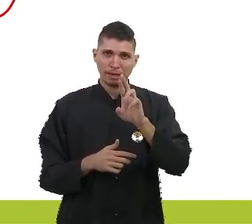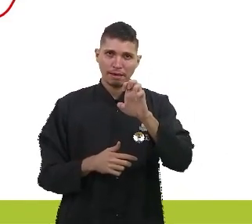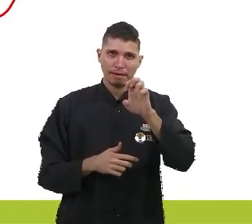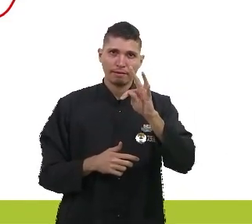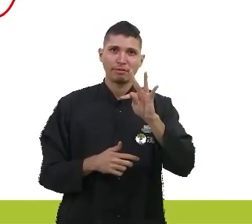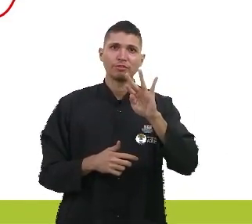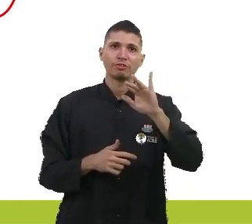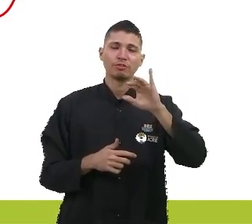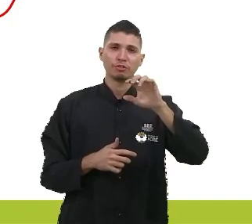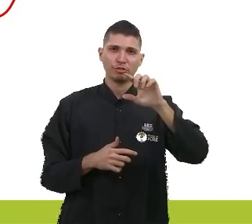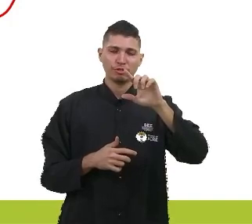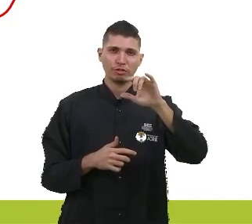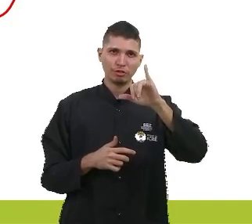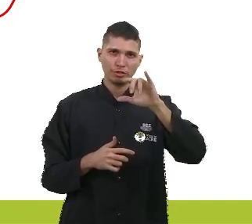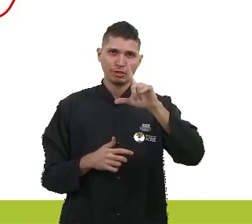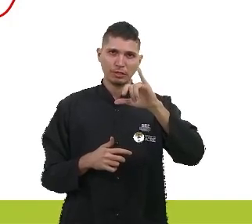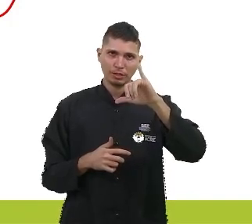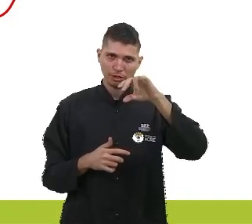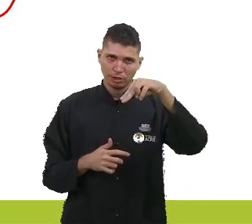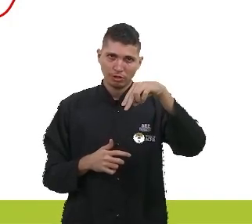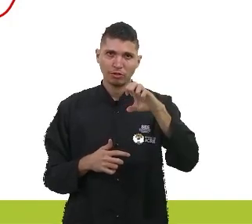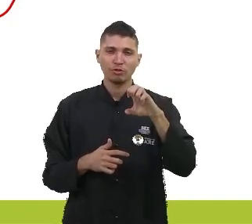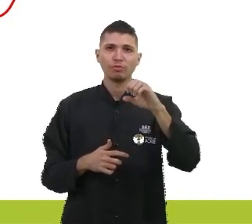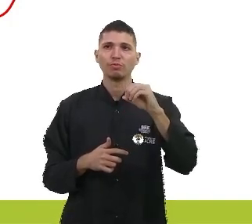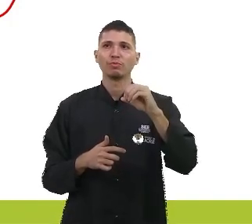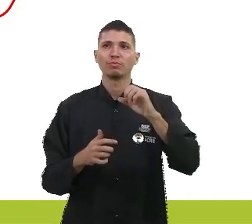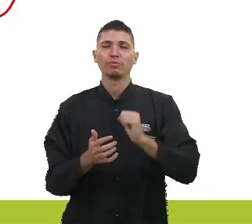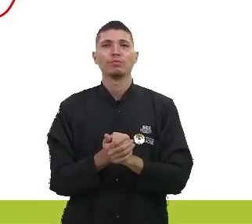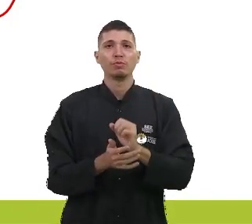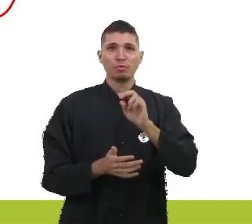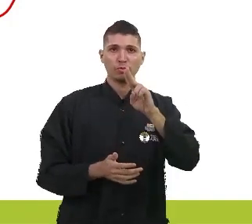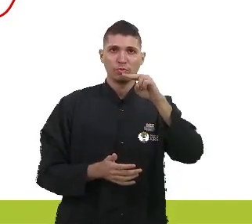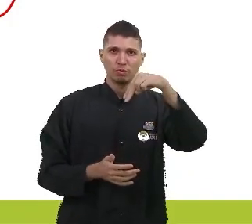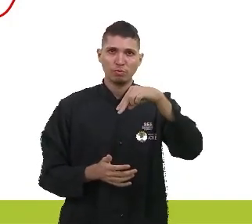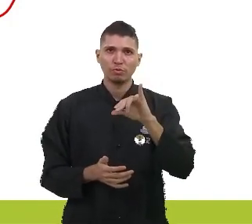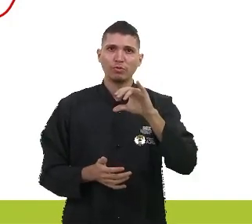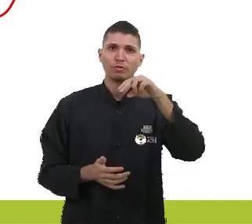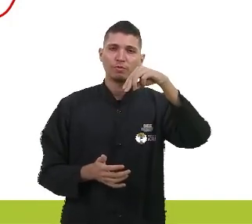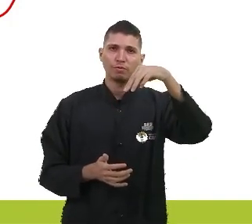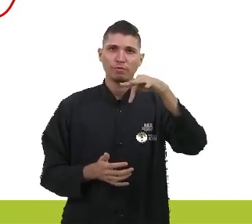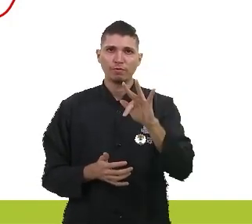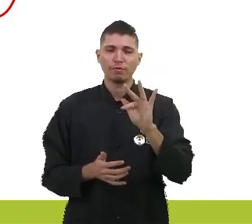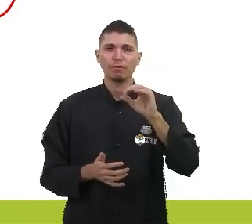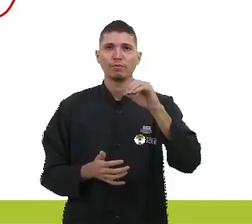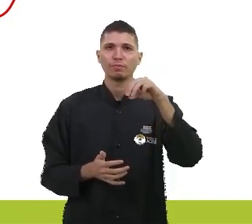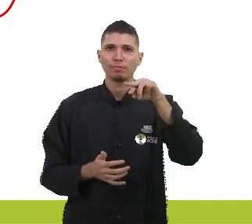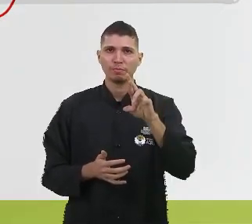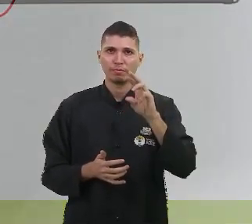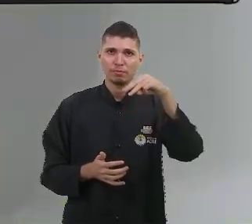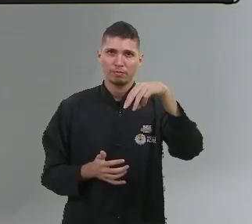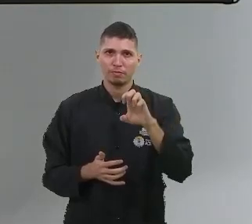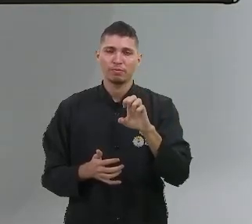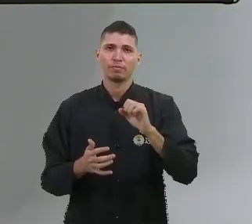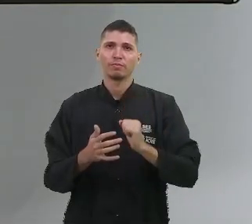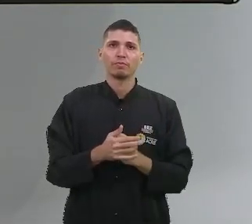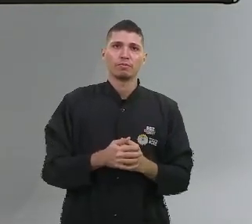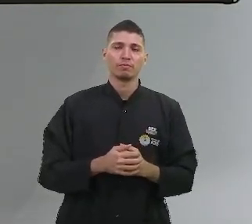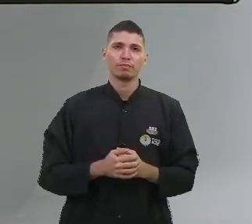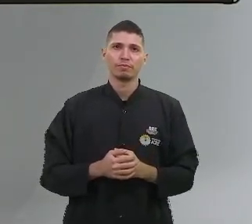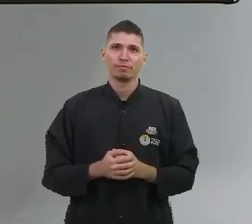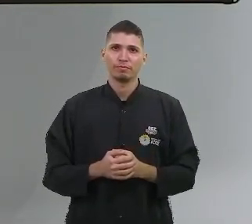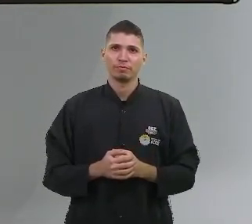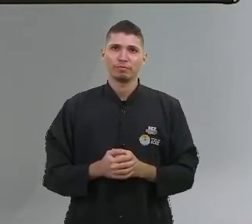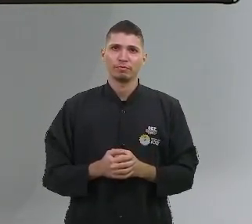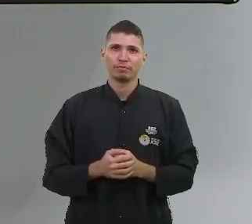Que a velocidade ela vai ser constante. Por isso que o movimento ele é